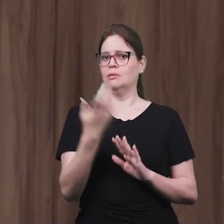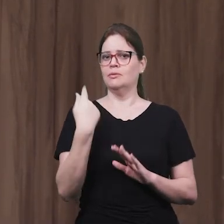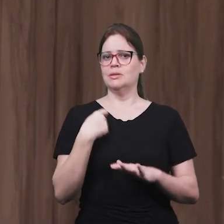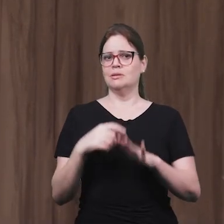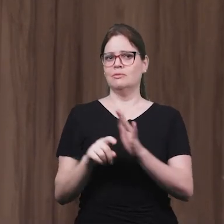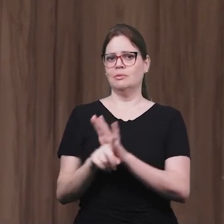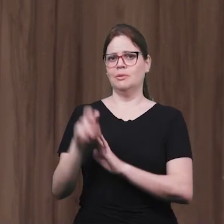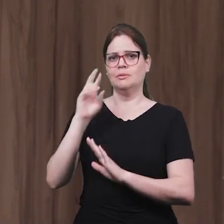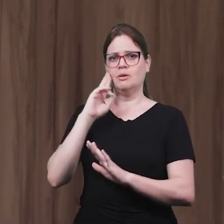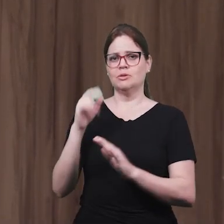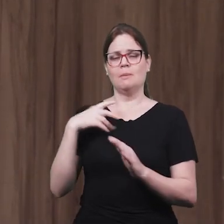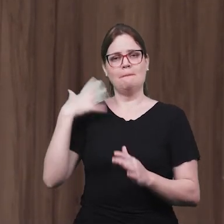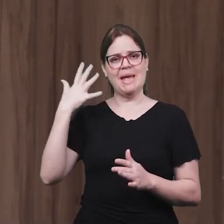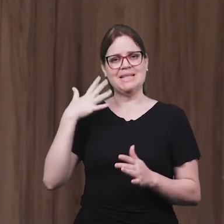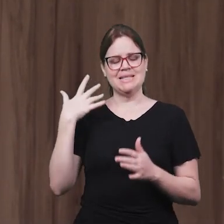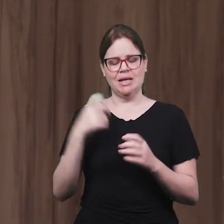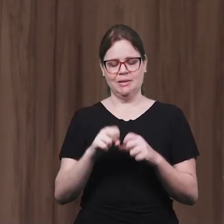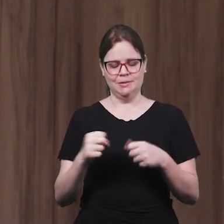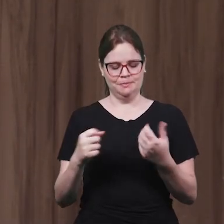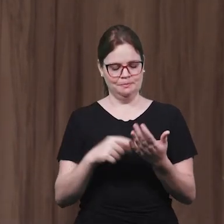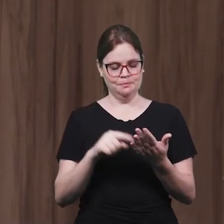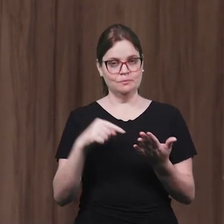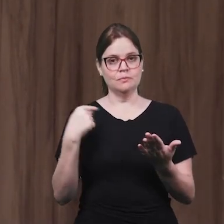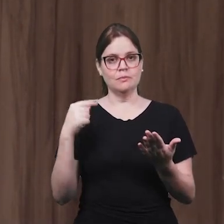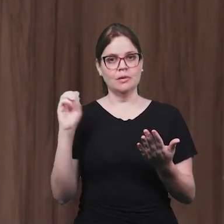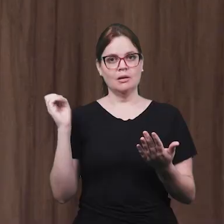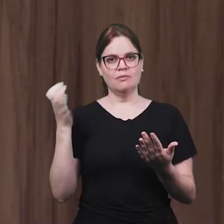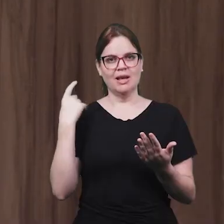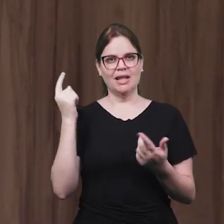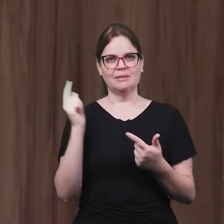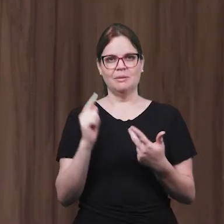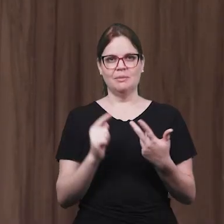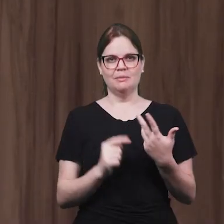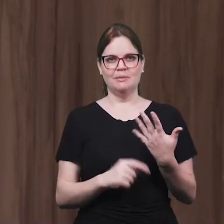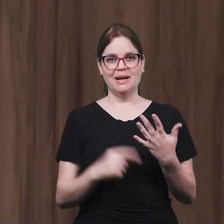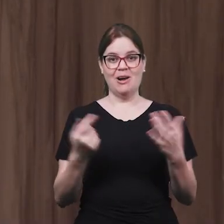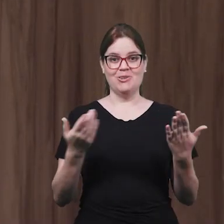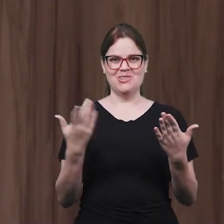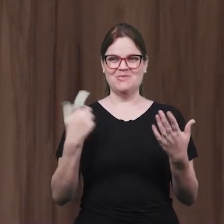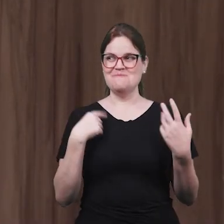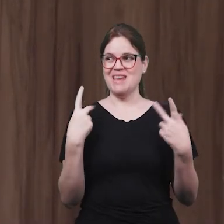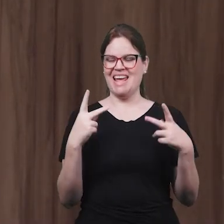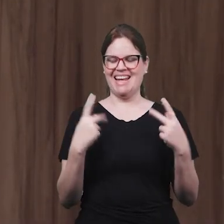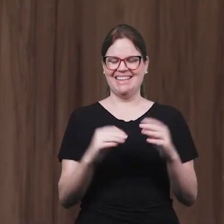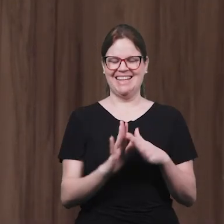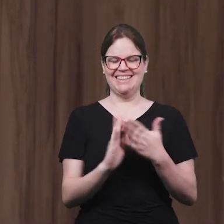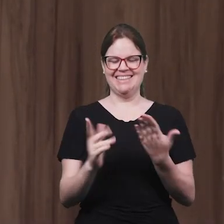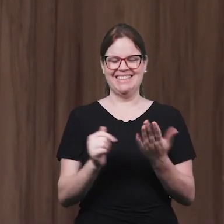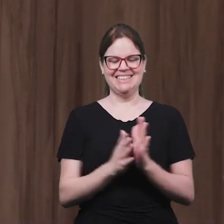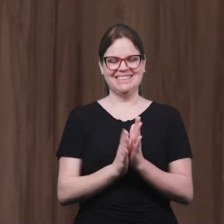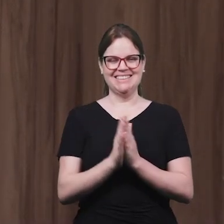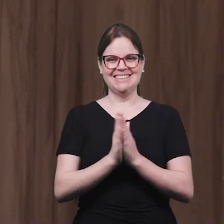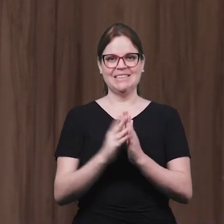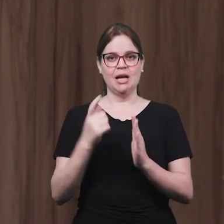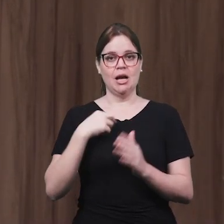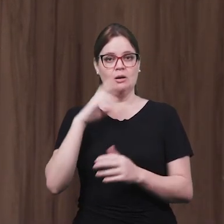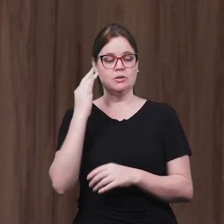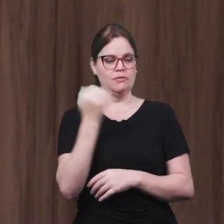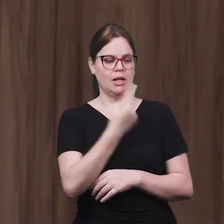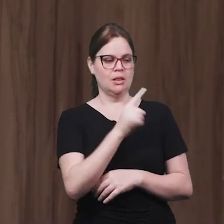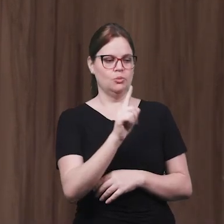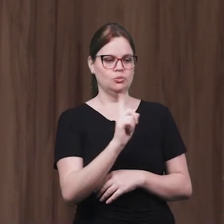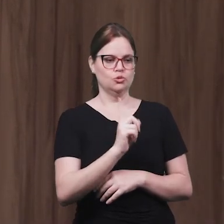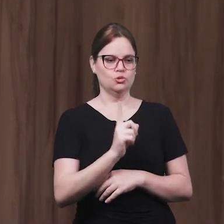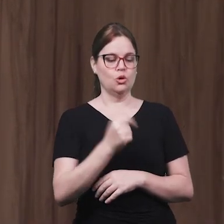já consultou uma mensagem que você já pregou, revelada, bonita? Vou pregar hoje na igreja aqui, que eu não preguei ainda essa. E o Senhor diz, essa